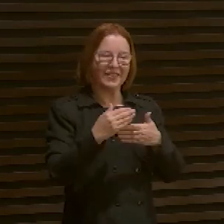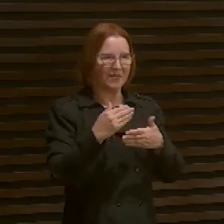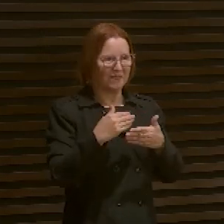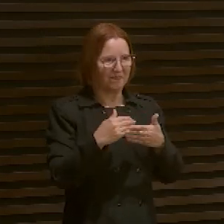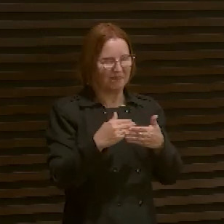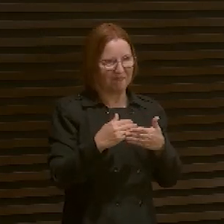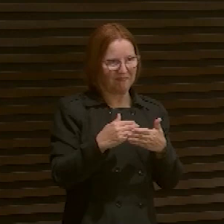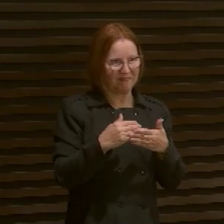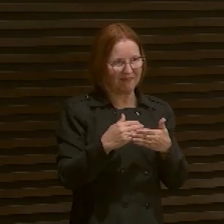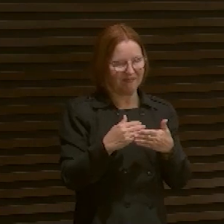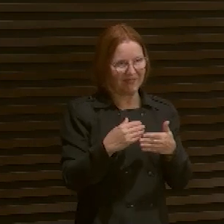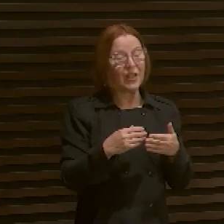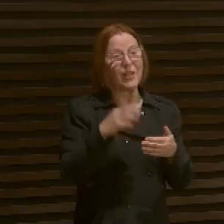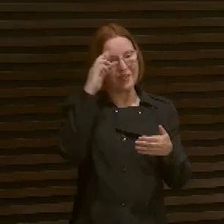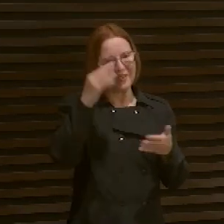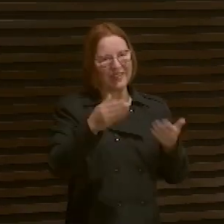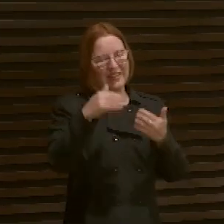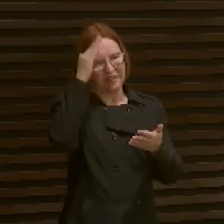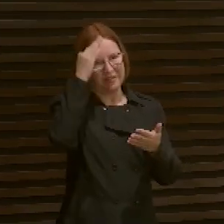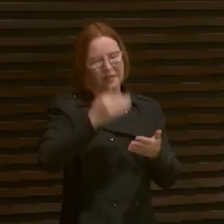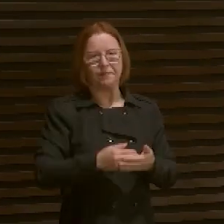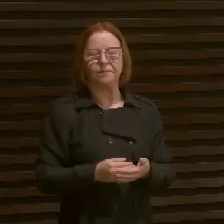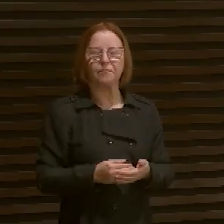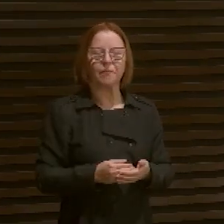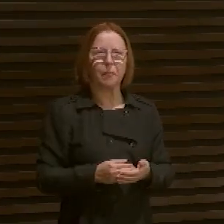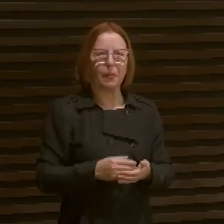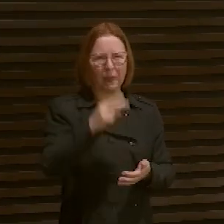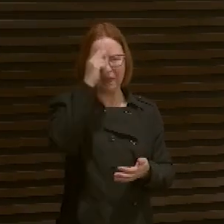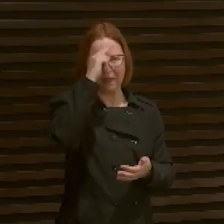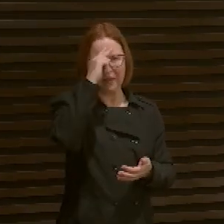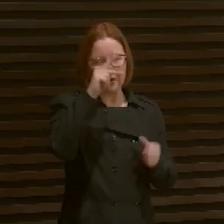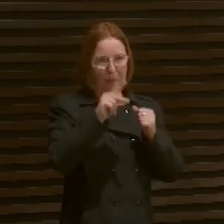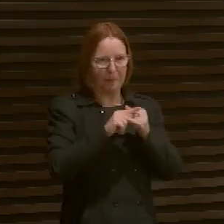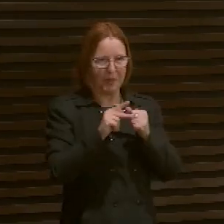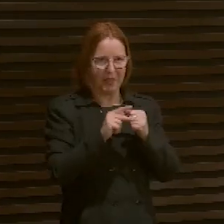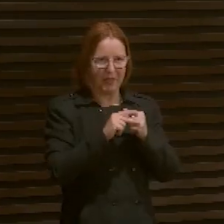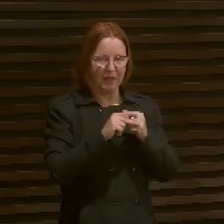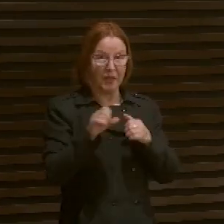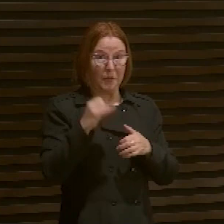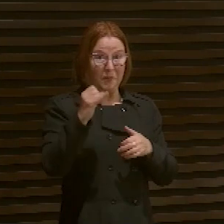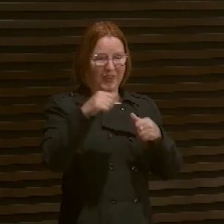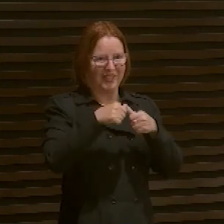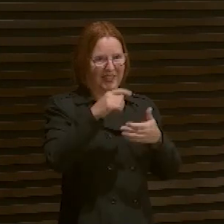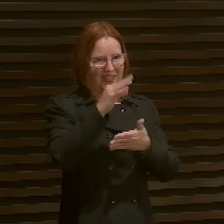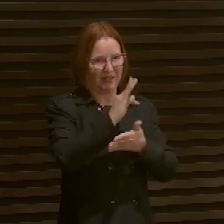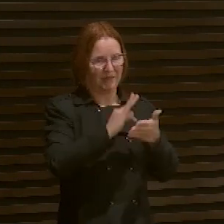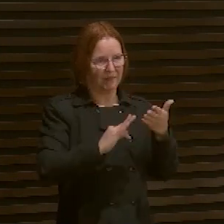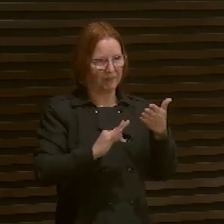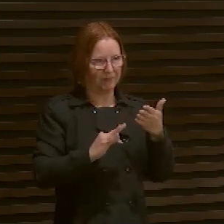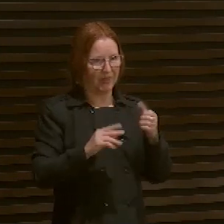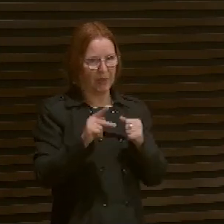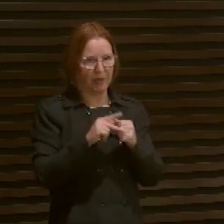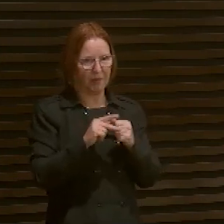vocês, a fala do nosso amigo Pedro. Porque o Pedro, ele tem um destaque nessa história, nessa narrativa. E